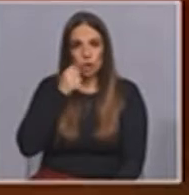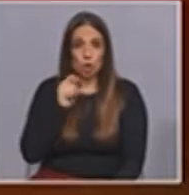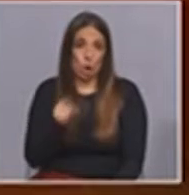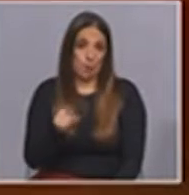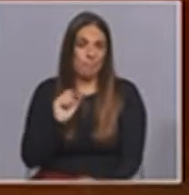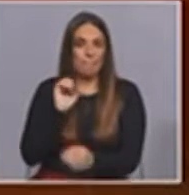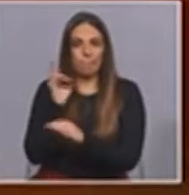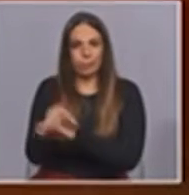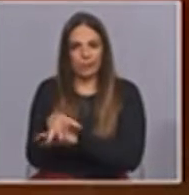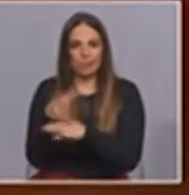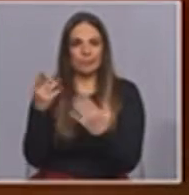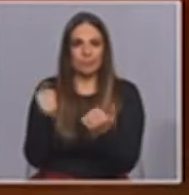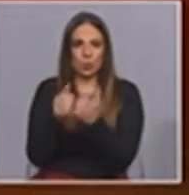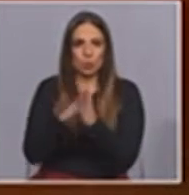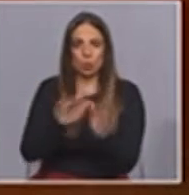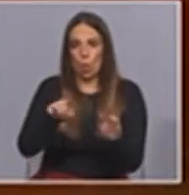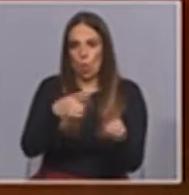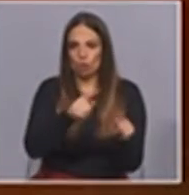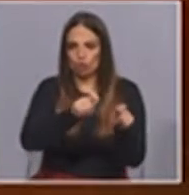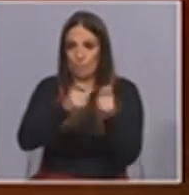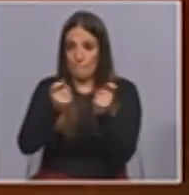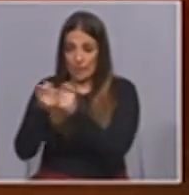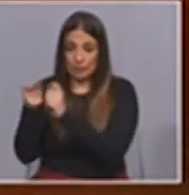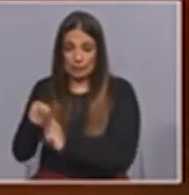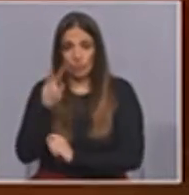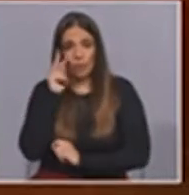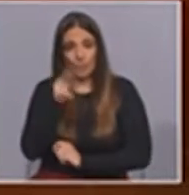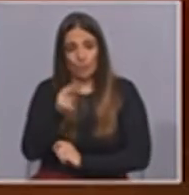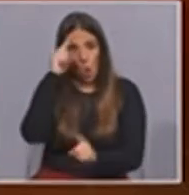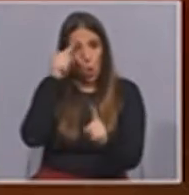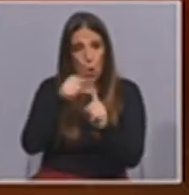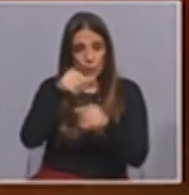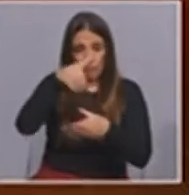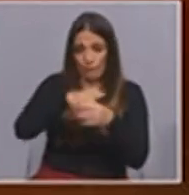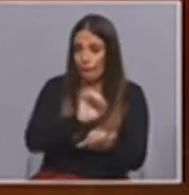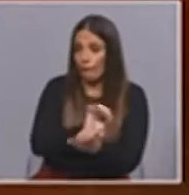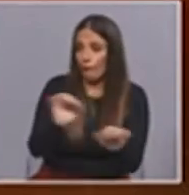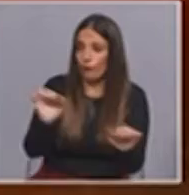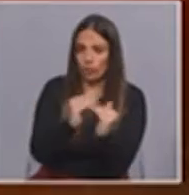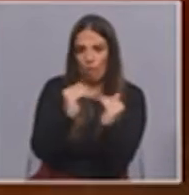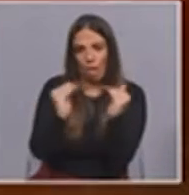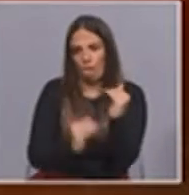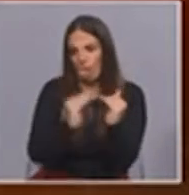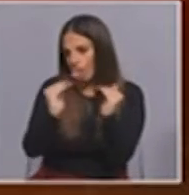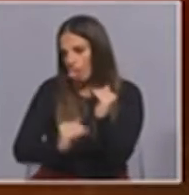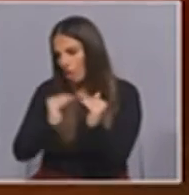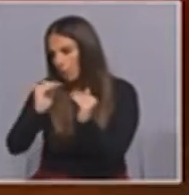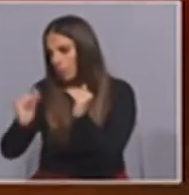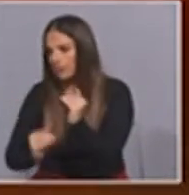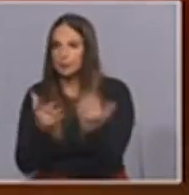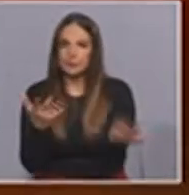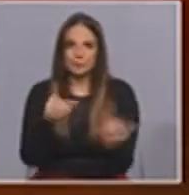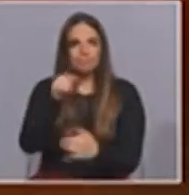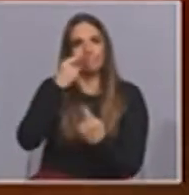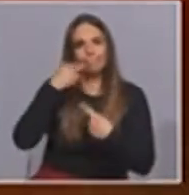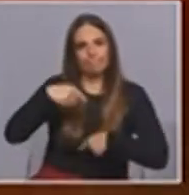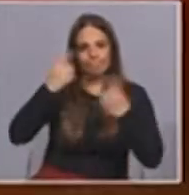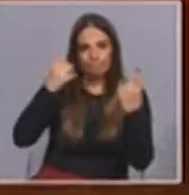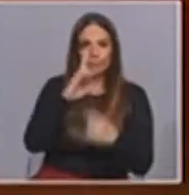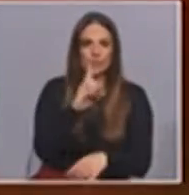de Sousa. Todos os restantes partidos veem as suas intenções de voto caírem. O barómetro mostra ainda